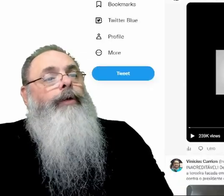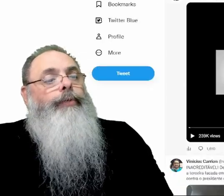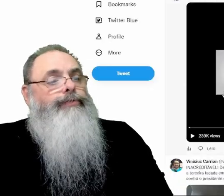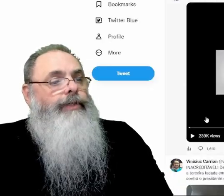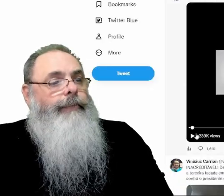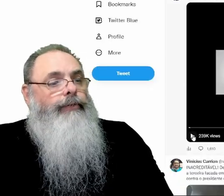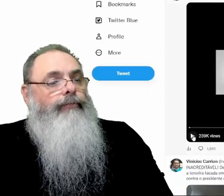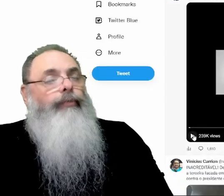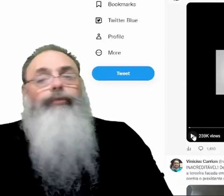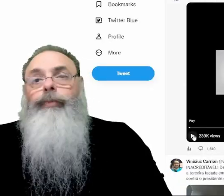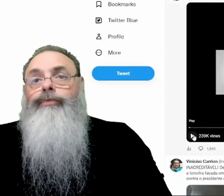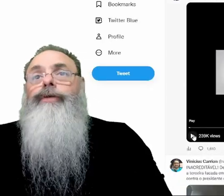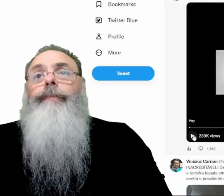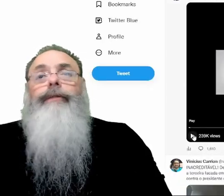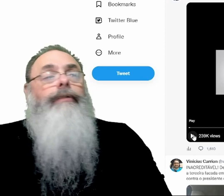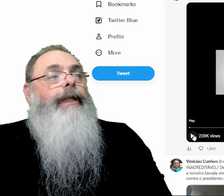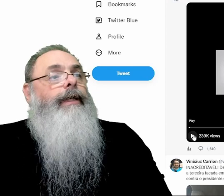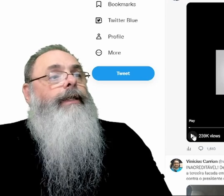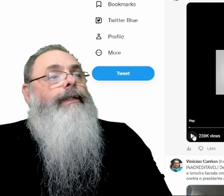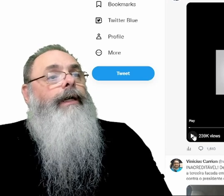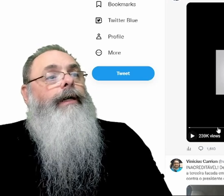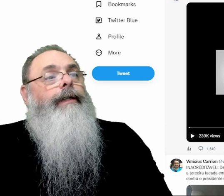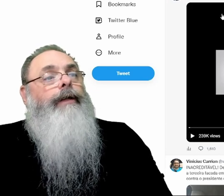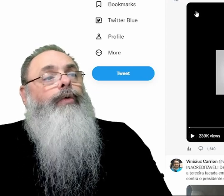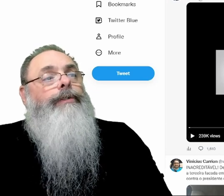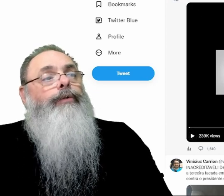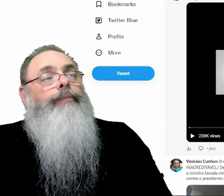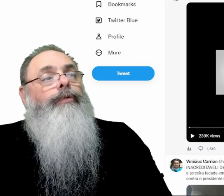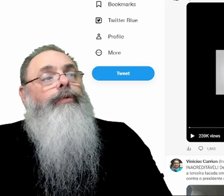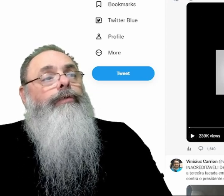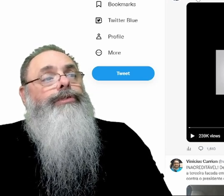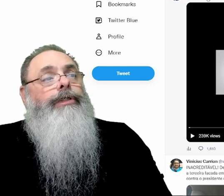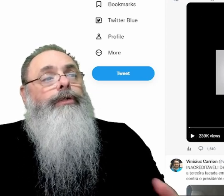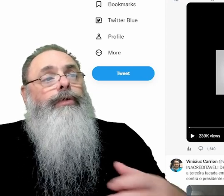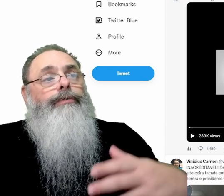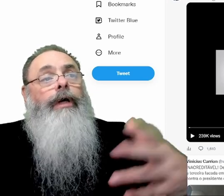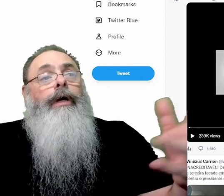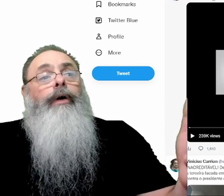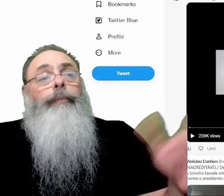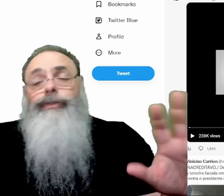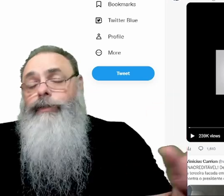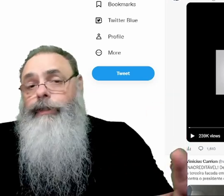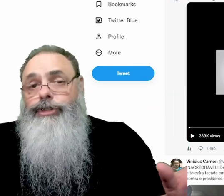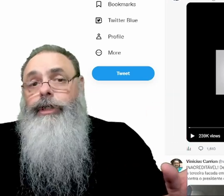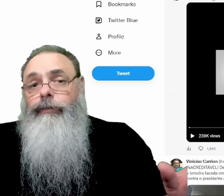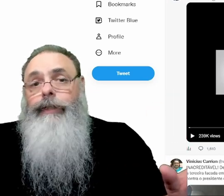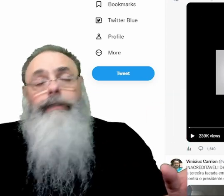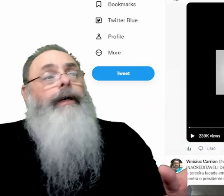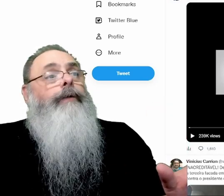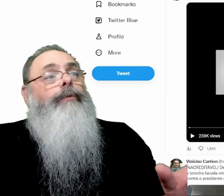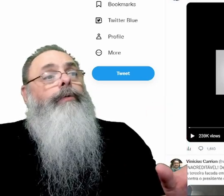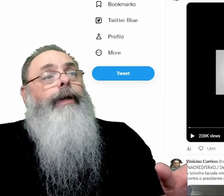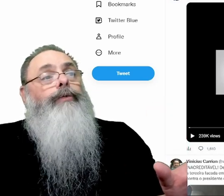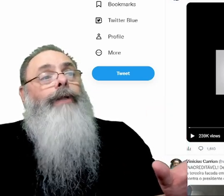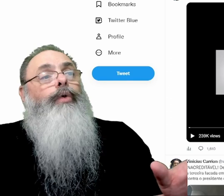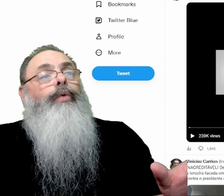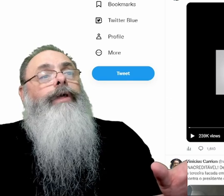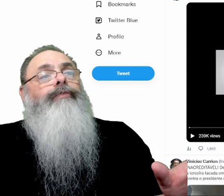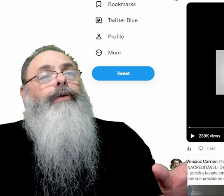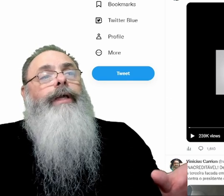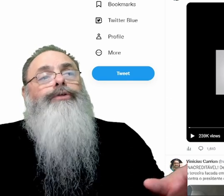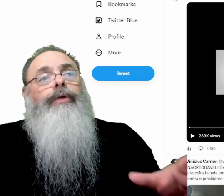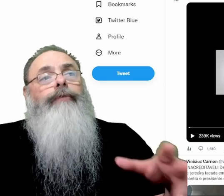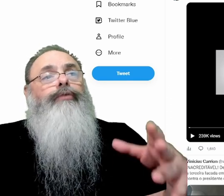Aqui tem o pronunciamento. Vamos ouvir o pronunciamento dele aqui na conta do Generoso. O pessoal está criticando ele, tá? O Eduardo